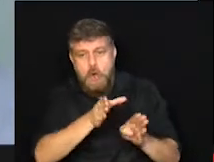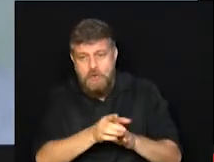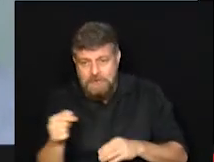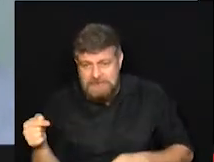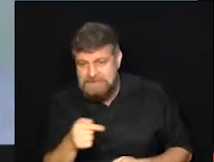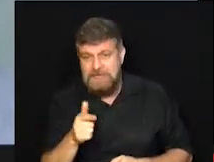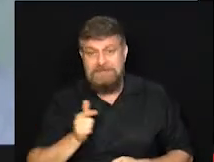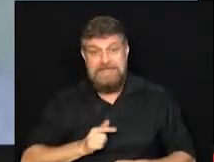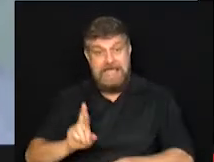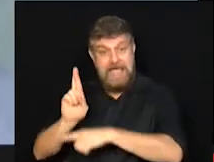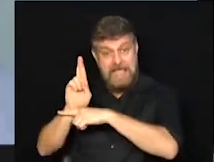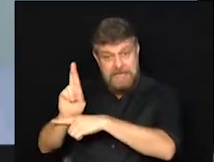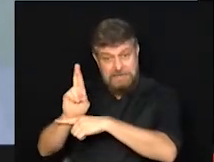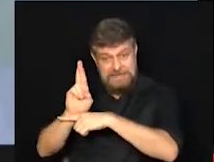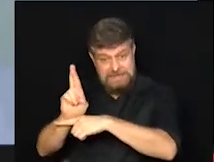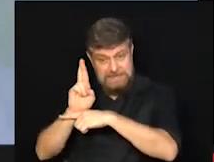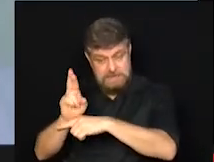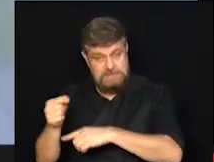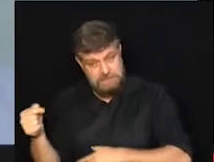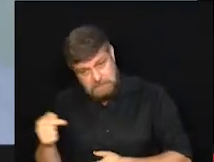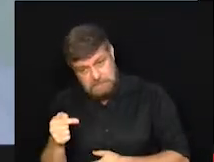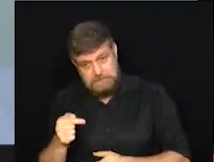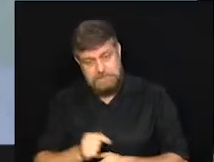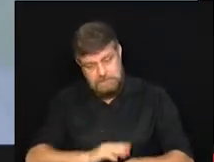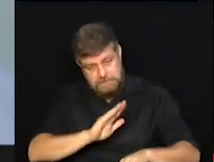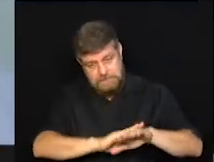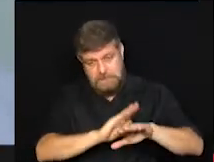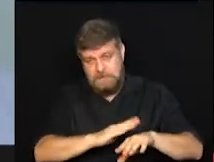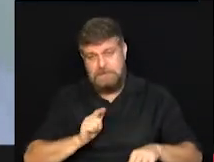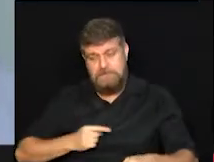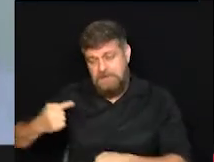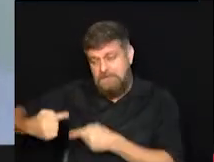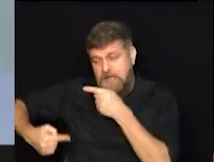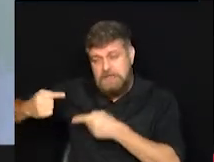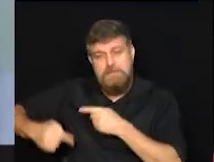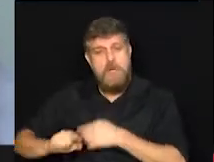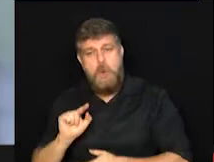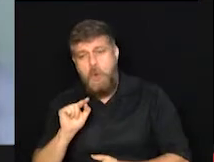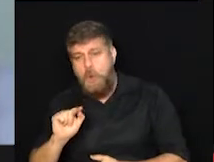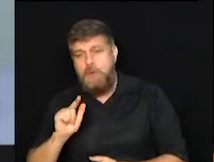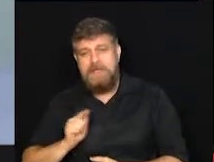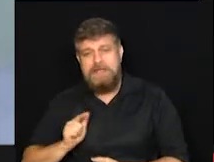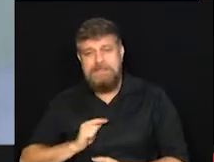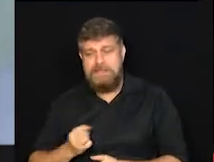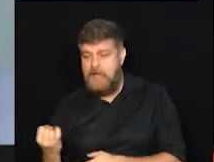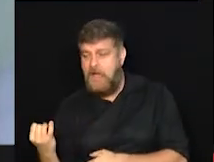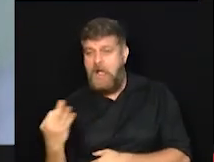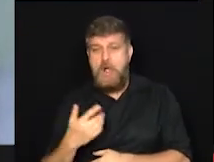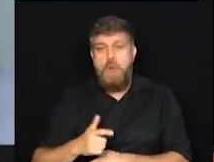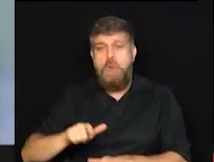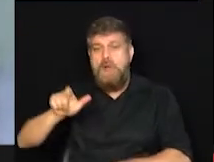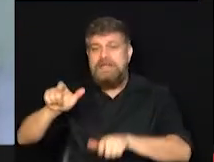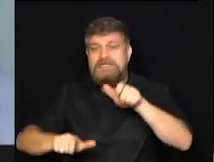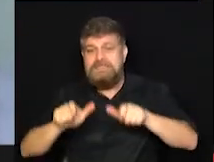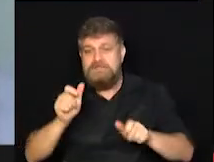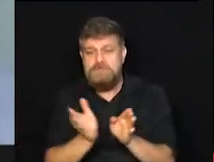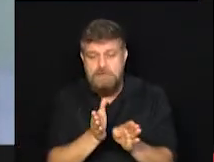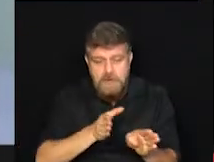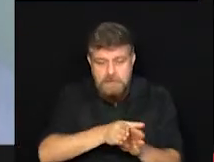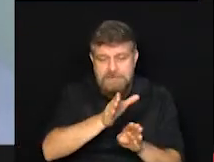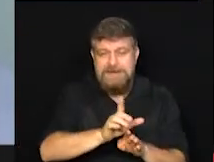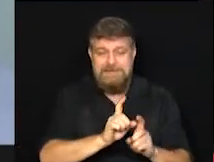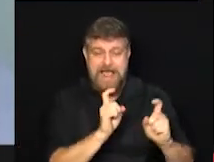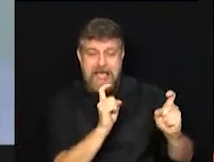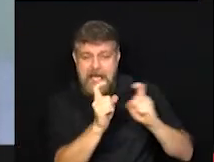tenha representatividade. Uma outra questão que também será debatida é o quórum para convocação de sessões ordinárias. Enfim, nós